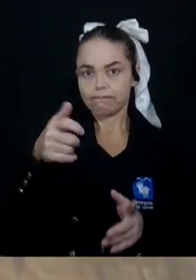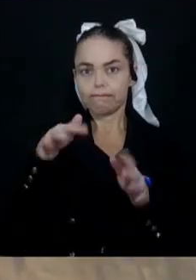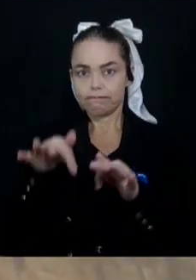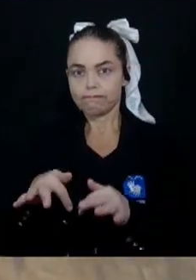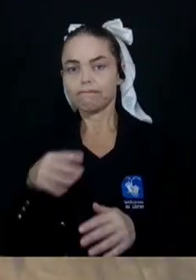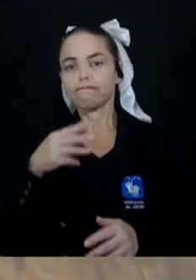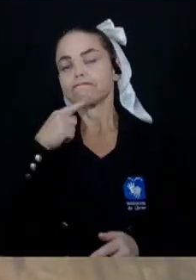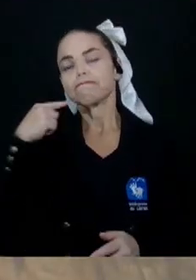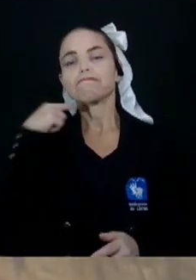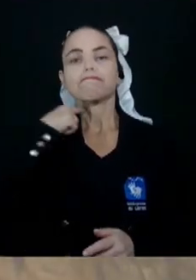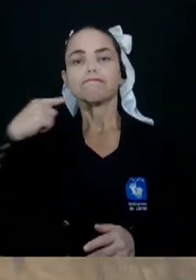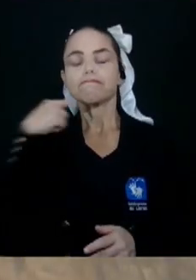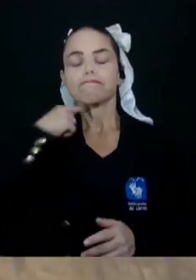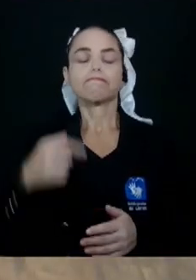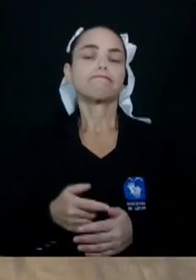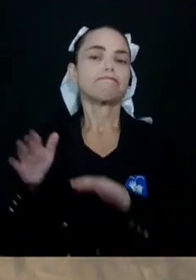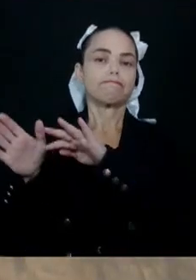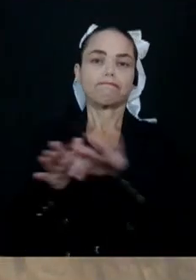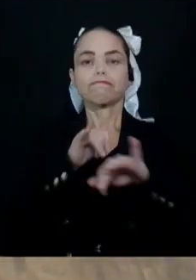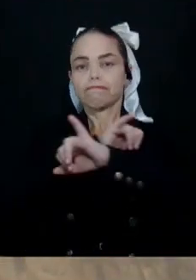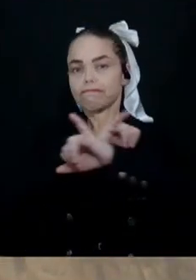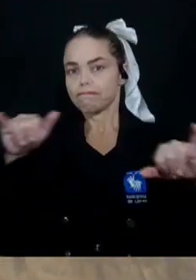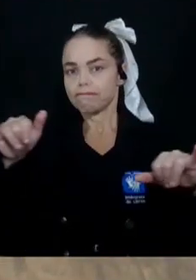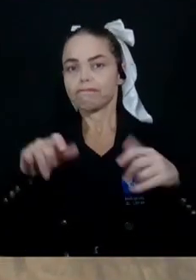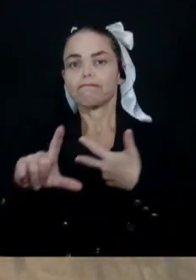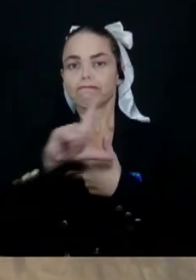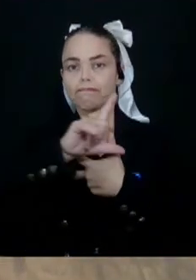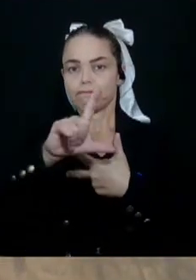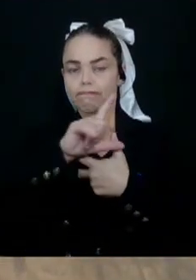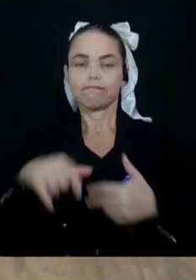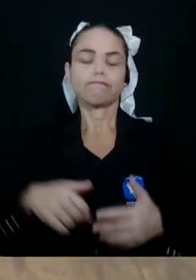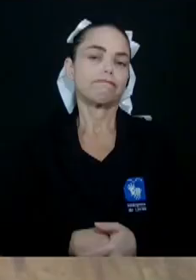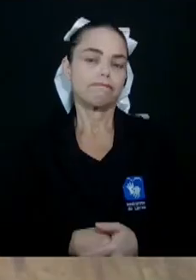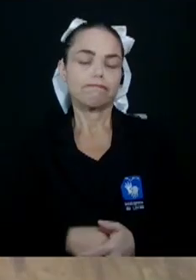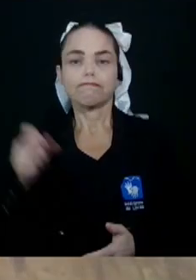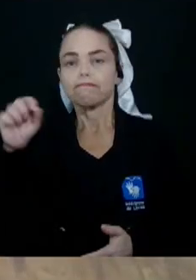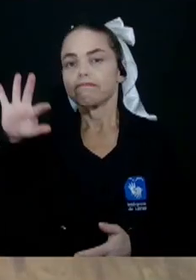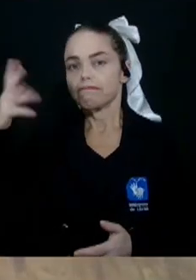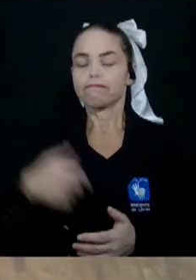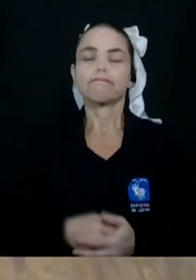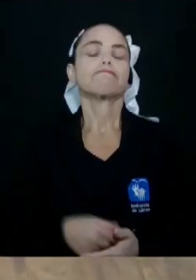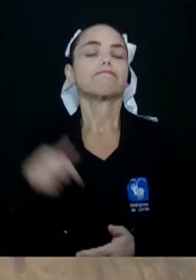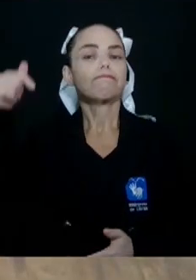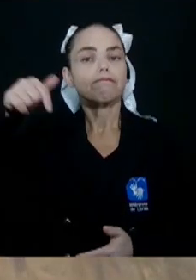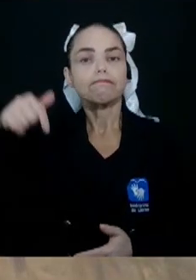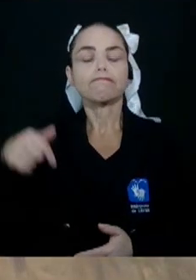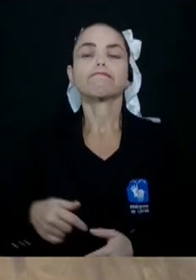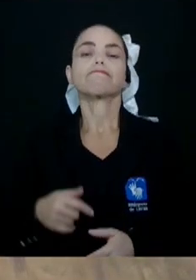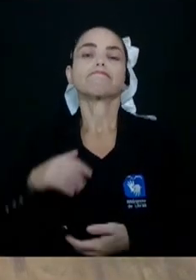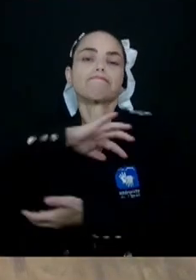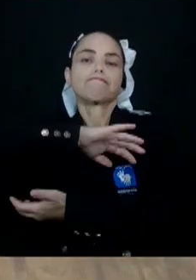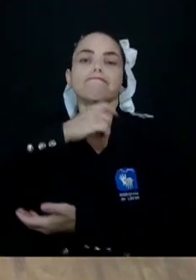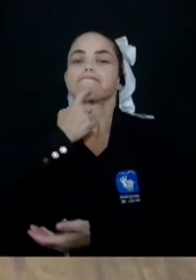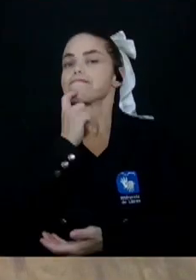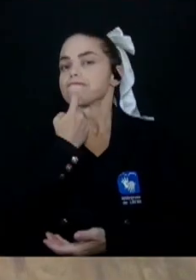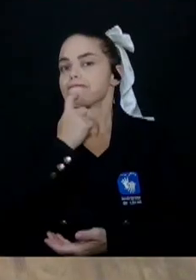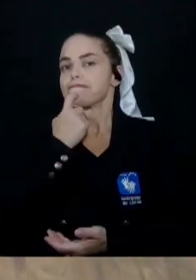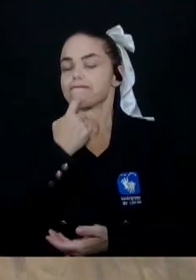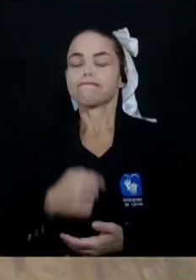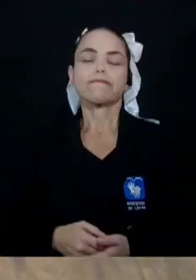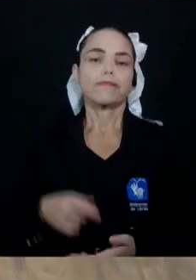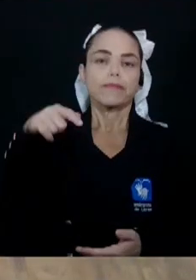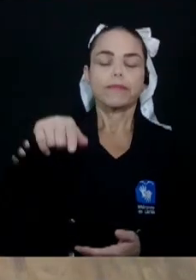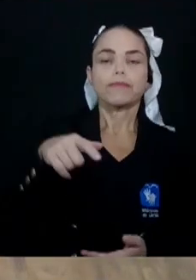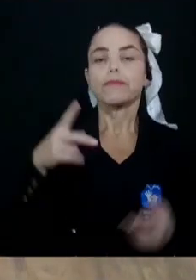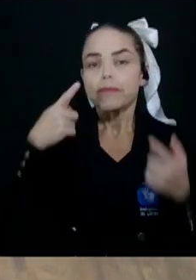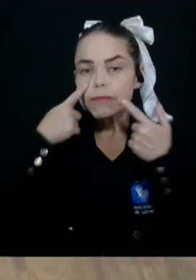Vamos agora às notícias do Legislativo, o que acontece aqui na Câmara Municipal de Campinas. E olha só, a gente